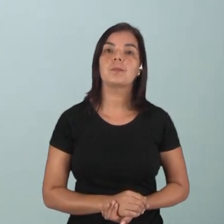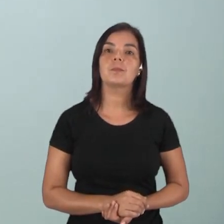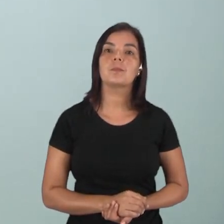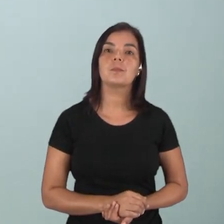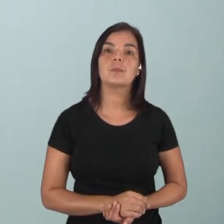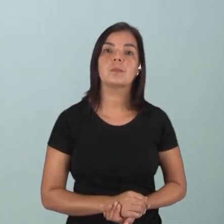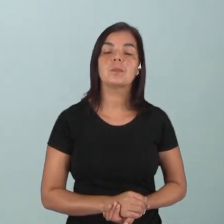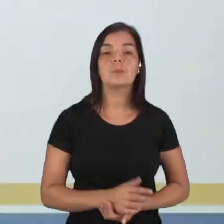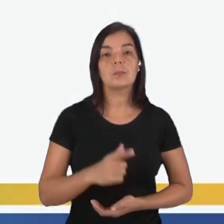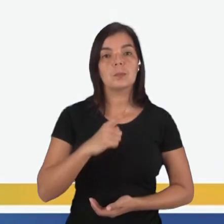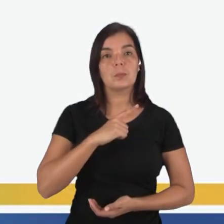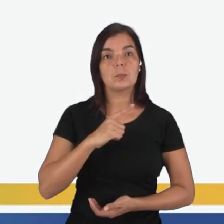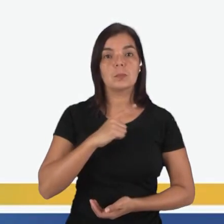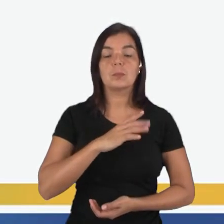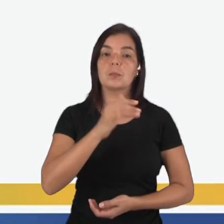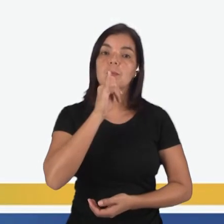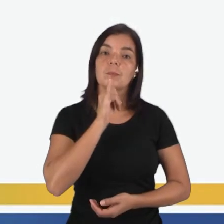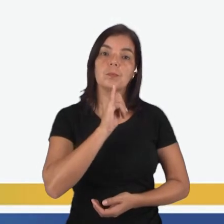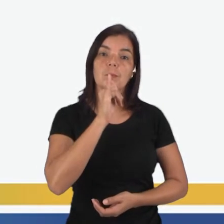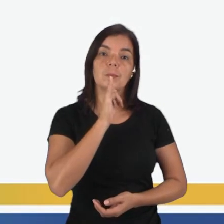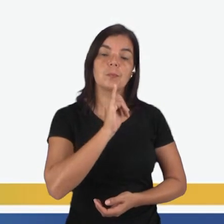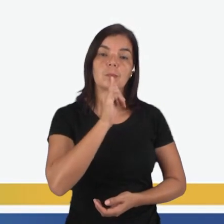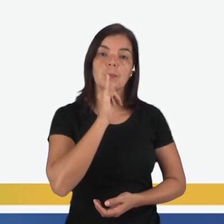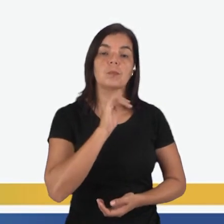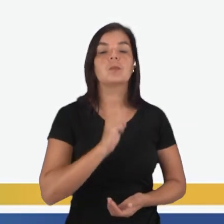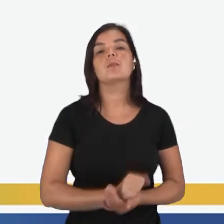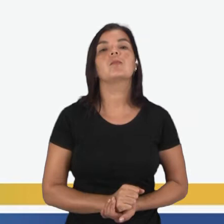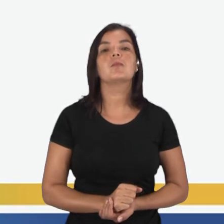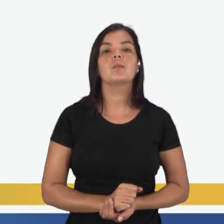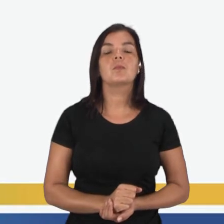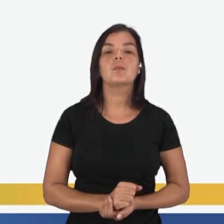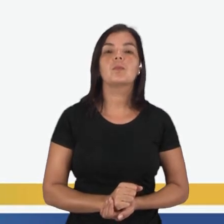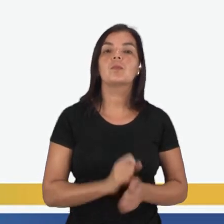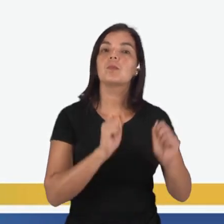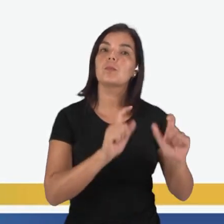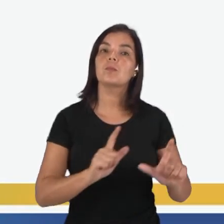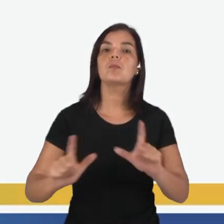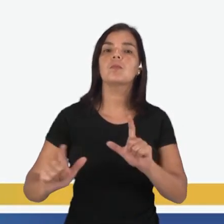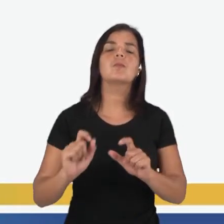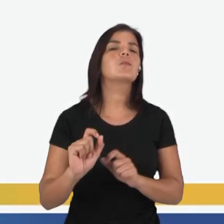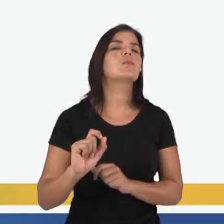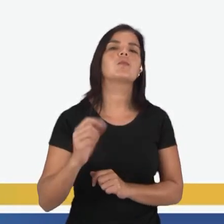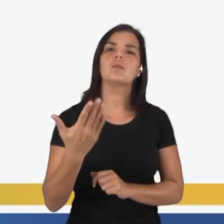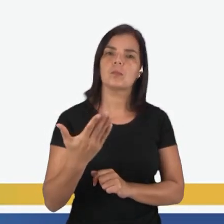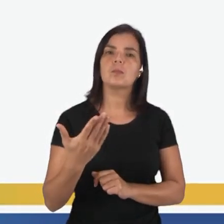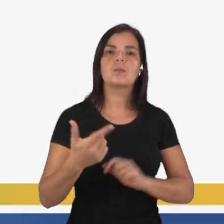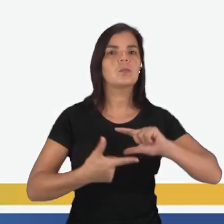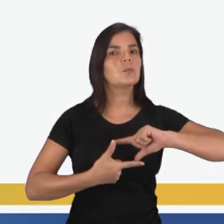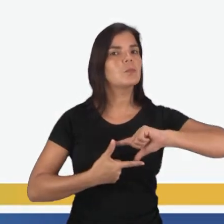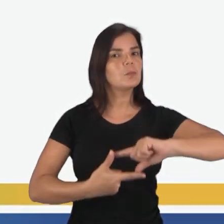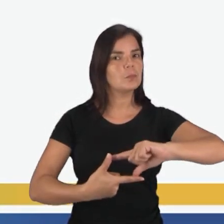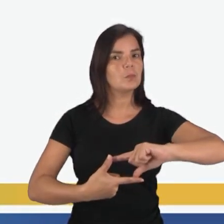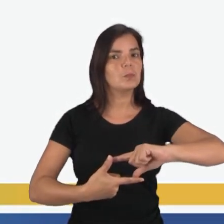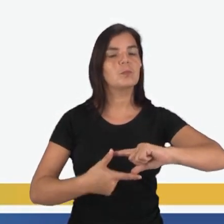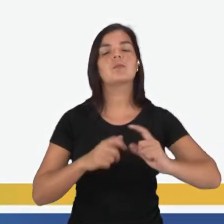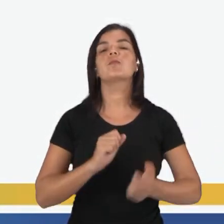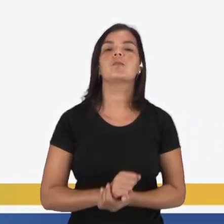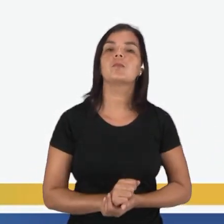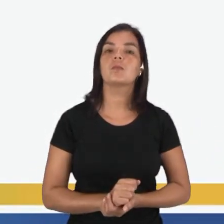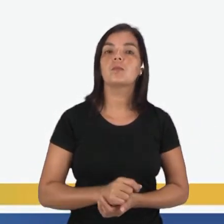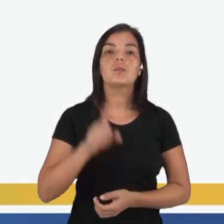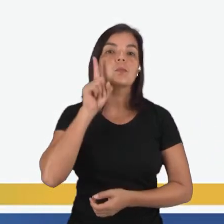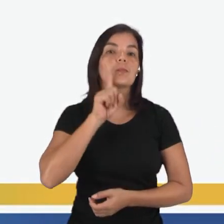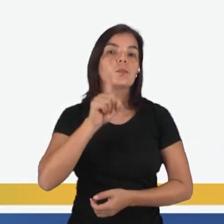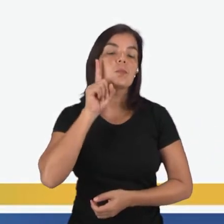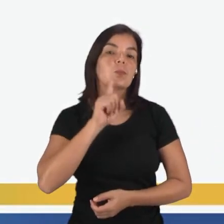lá. Então, nós temos aí um exemplo no nosso banner do que aconteceu com o fanatismo, né? Os